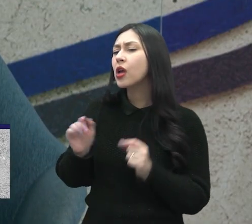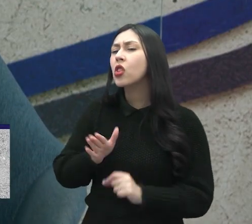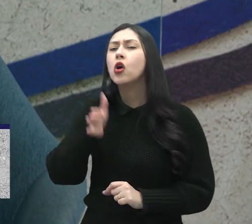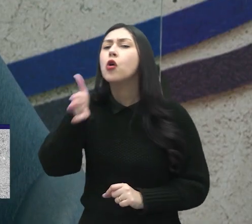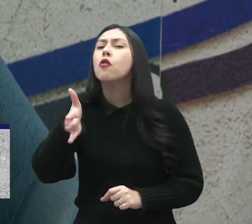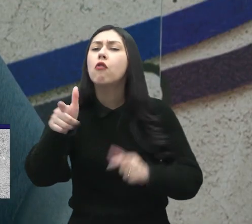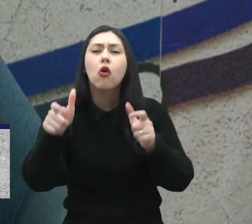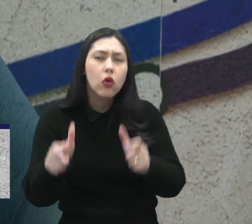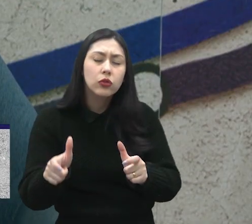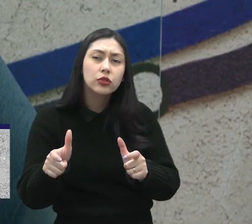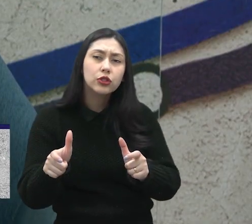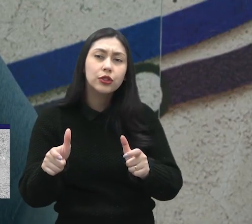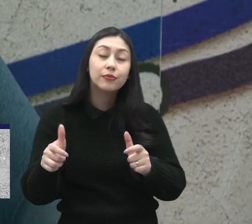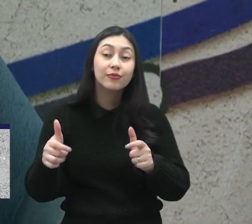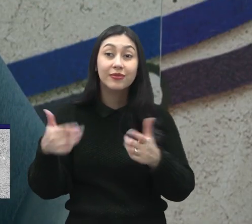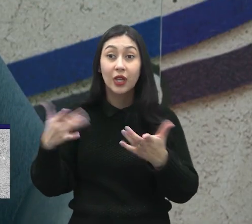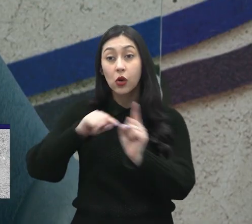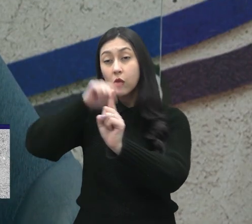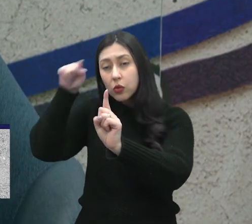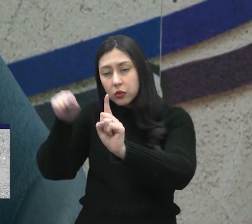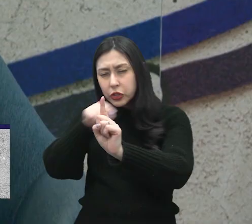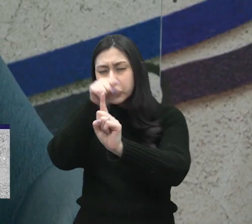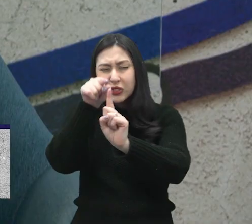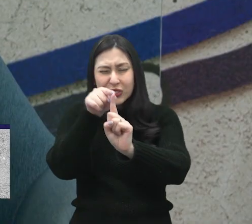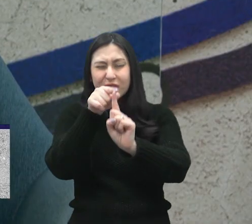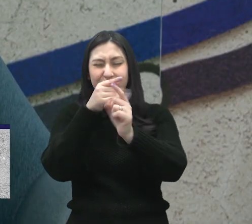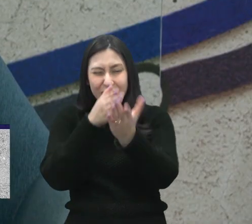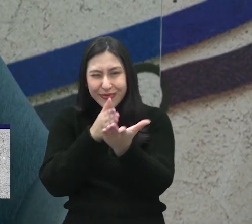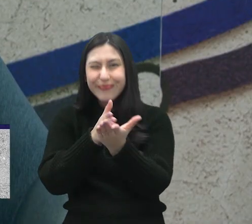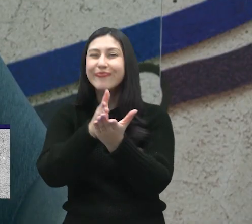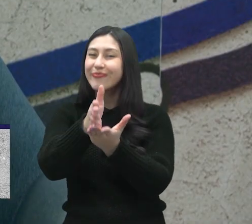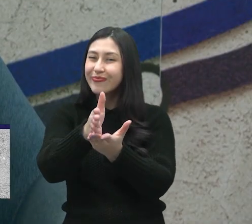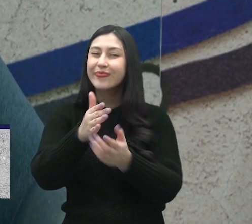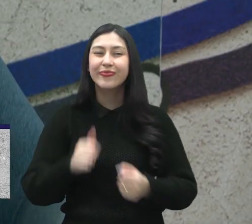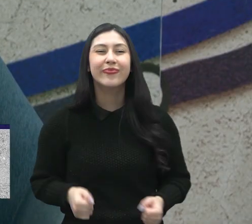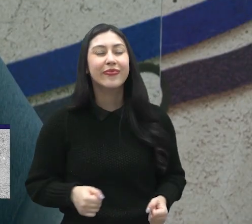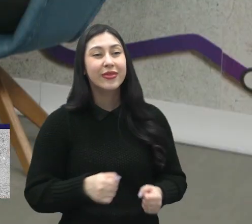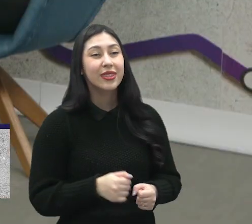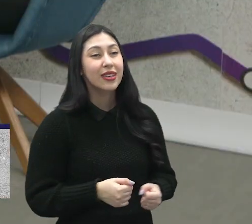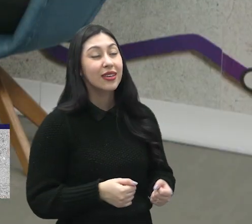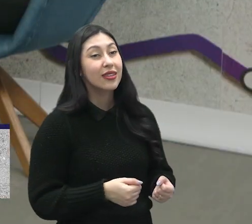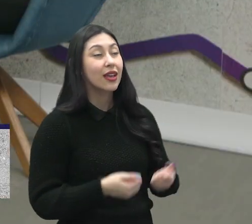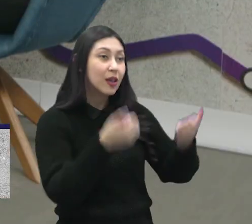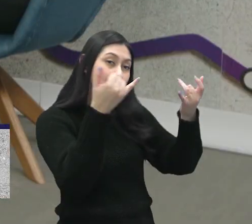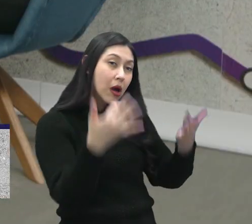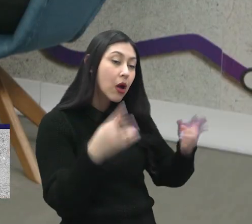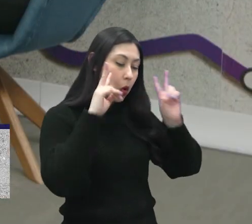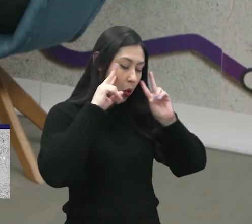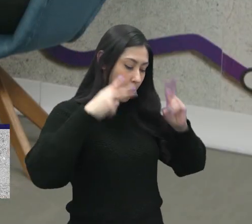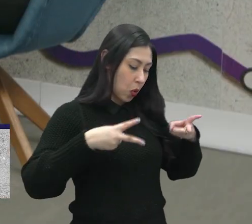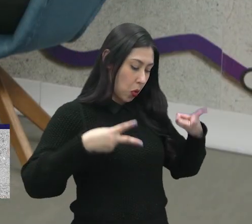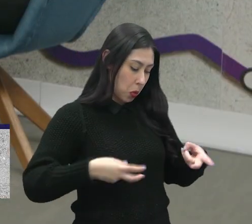que a gente disse no início, ele é importante para te dar essa direção. E você a gente falando do autoconhecimento